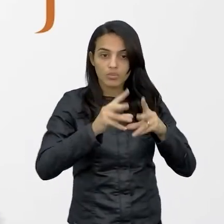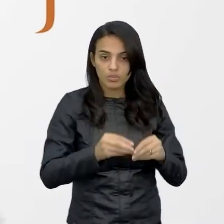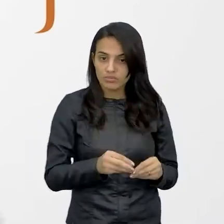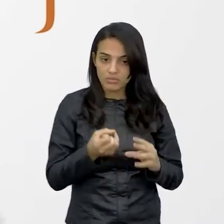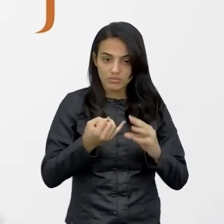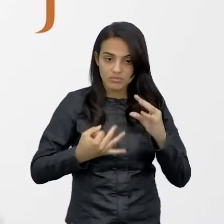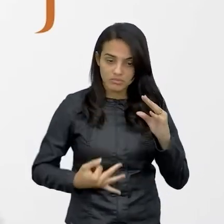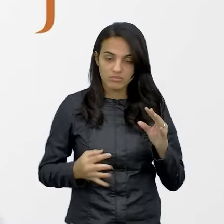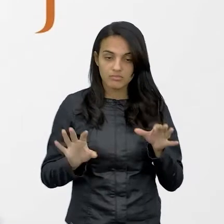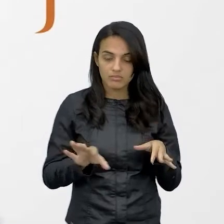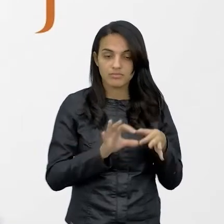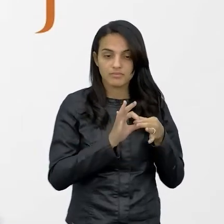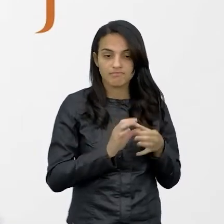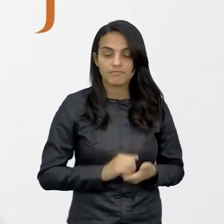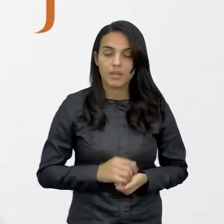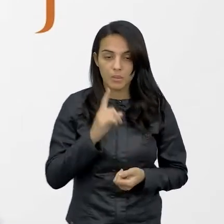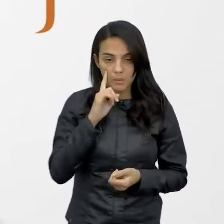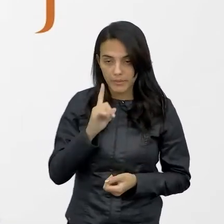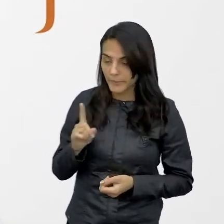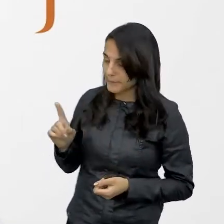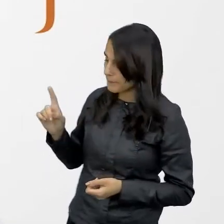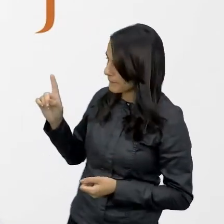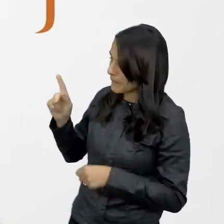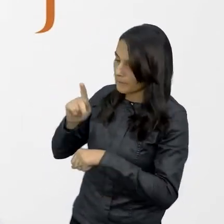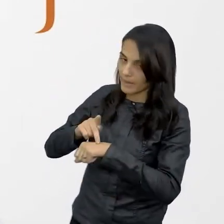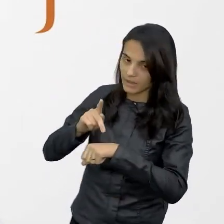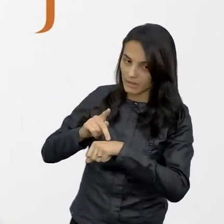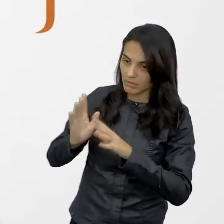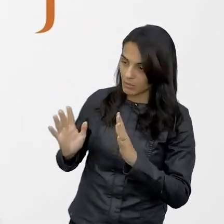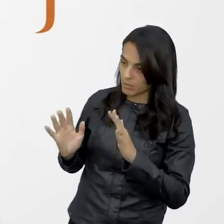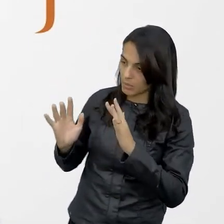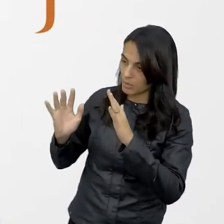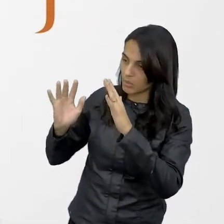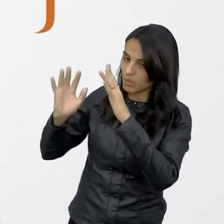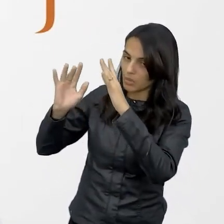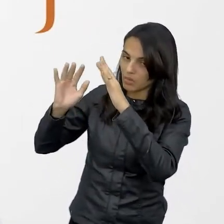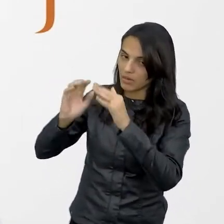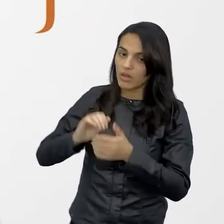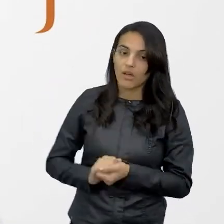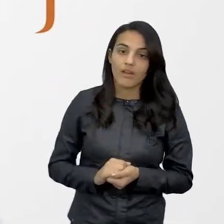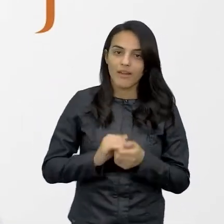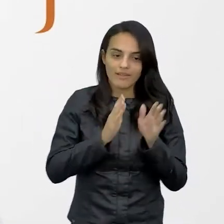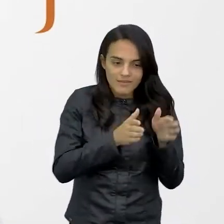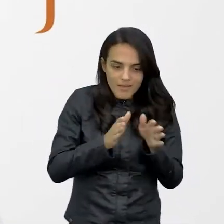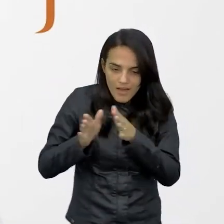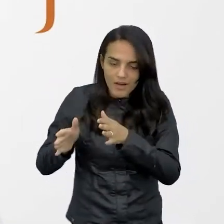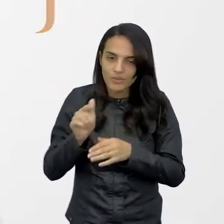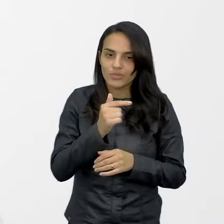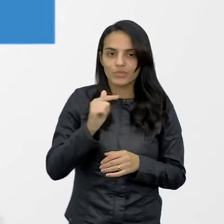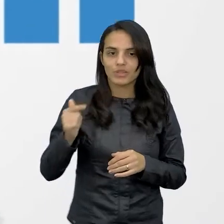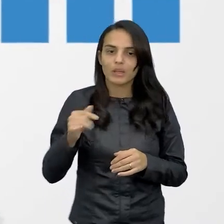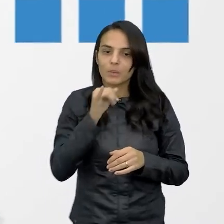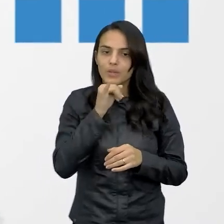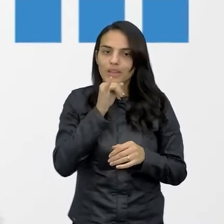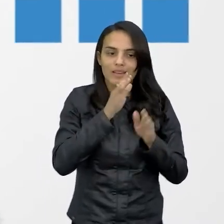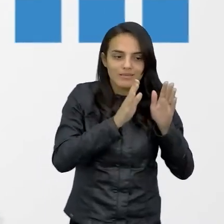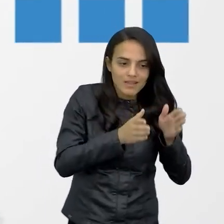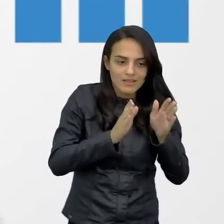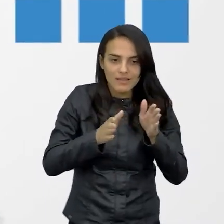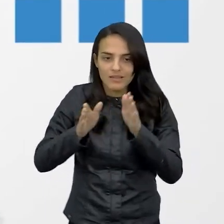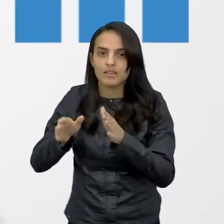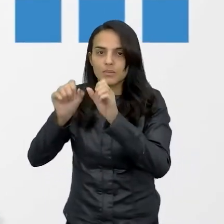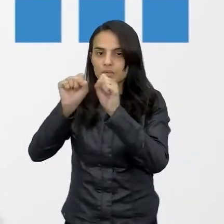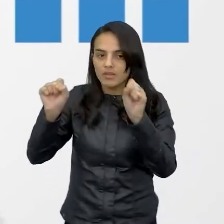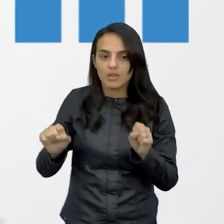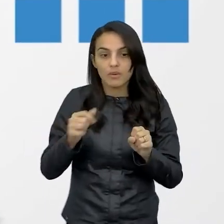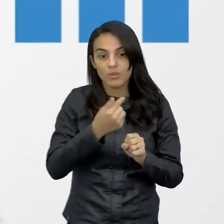propriedades. Então, uma pilha de pedras no chão é um exemplo de um conjunto não ordenado, pois não há padrão ou ordem para o